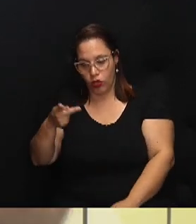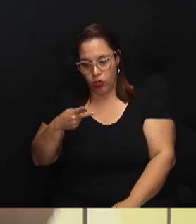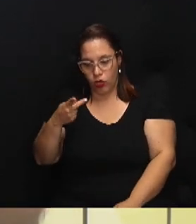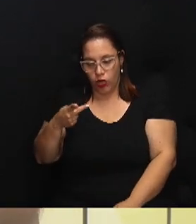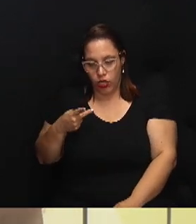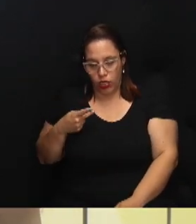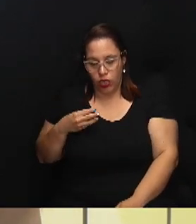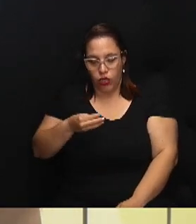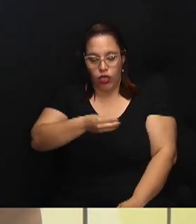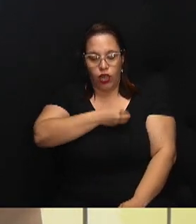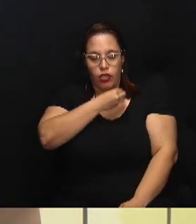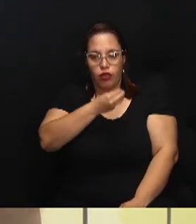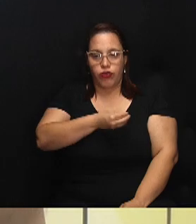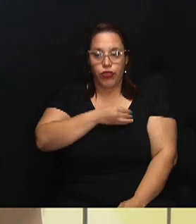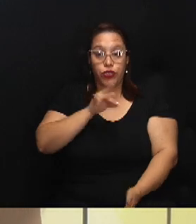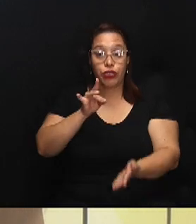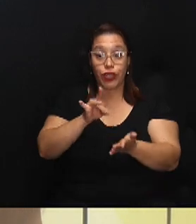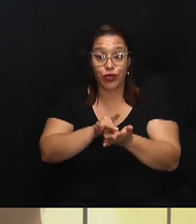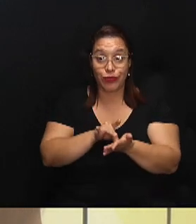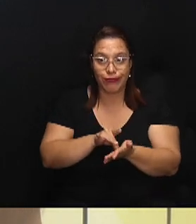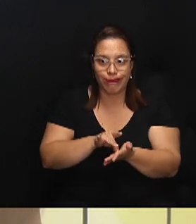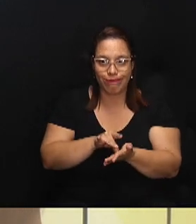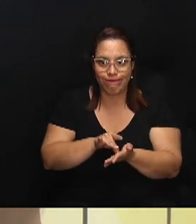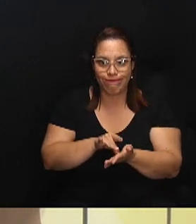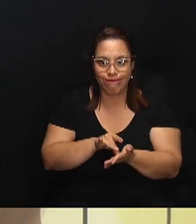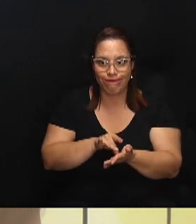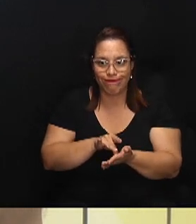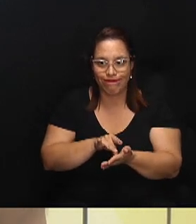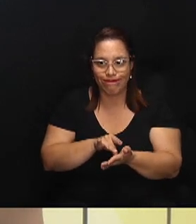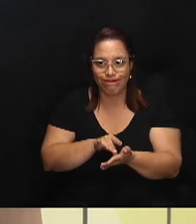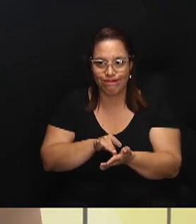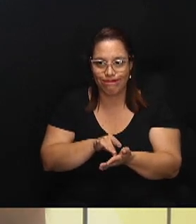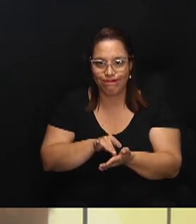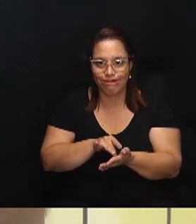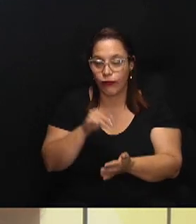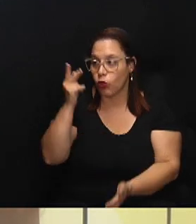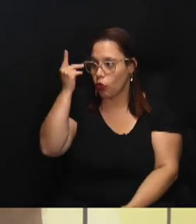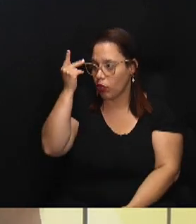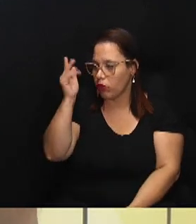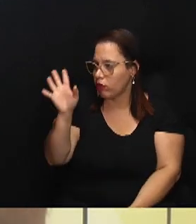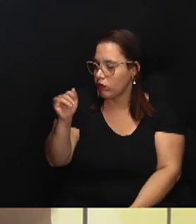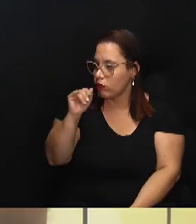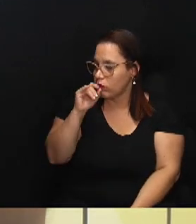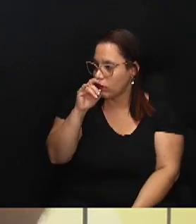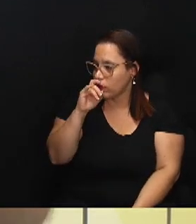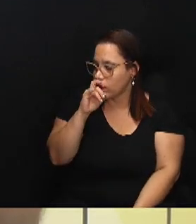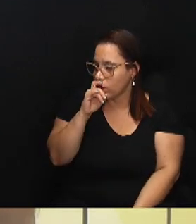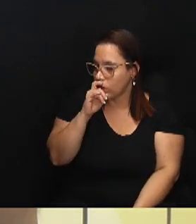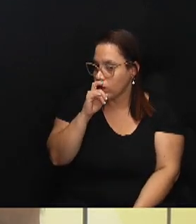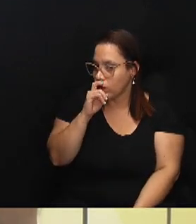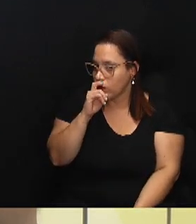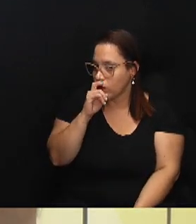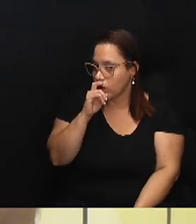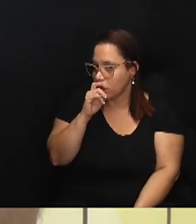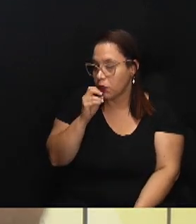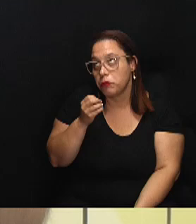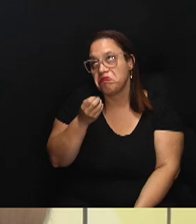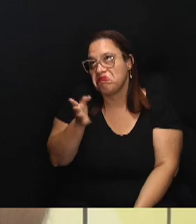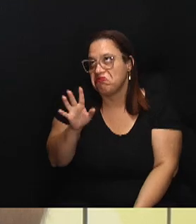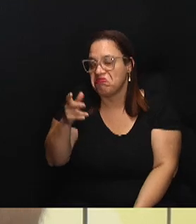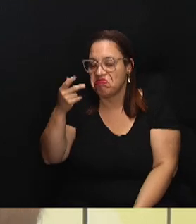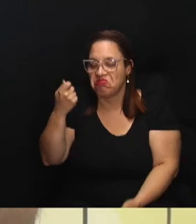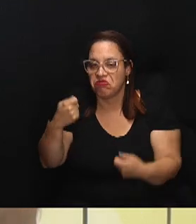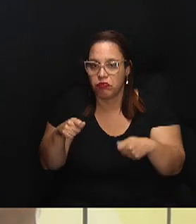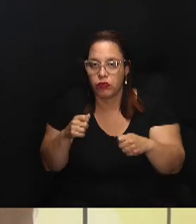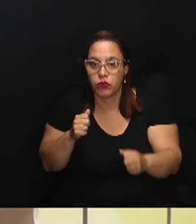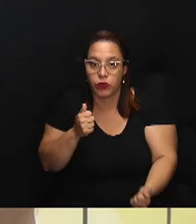né? E aí, né, vamos pensar em condições normais, assim, né, em condições mais favoráveis, né, que não precise realmente de um